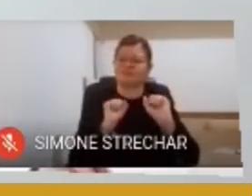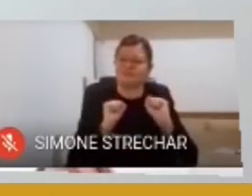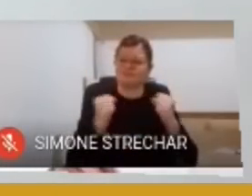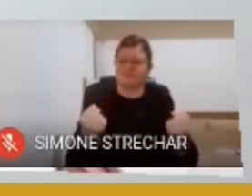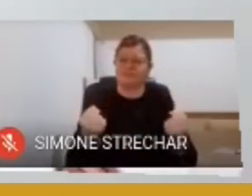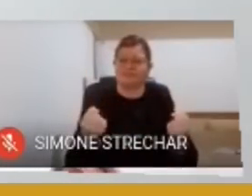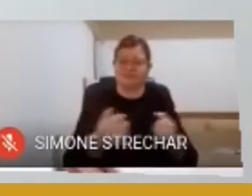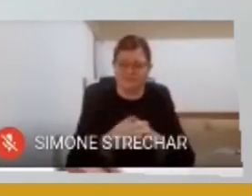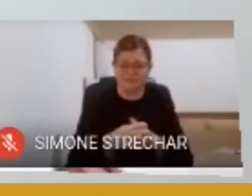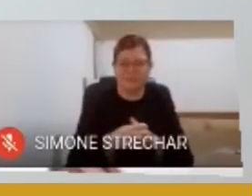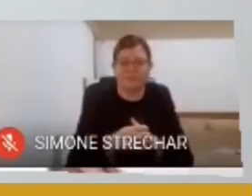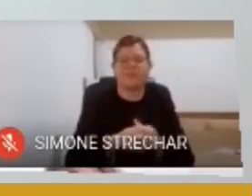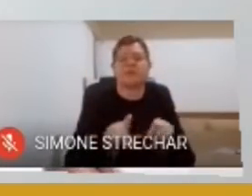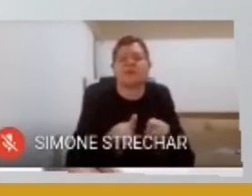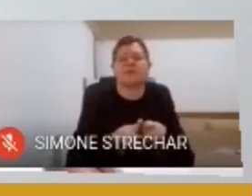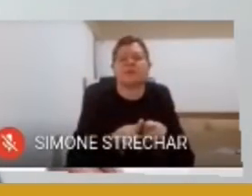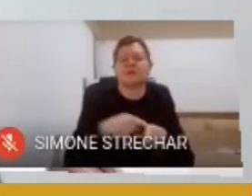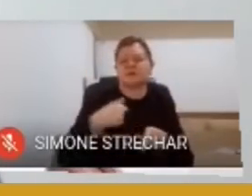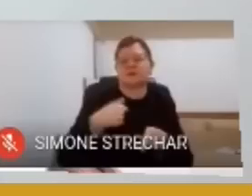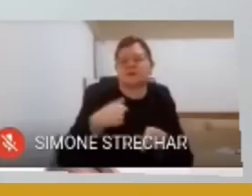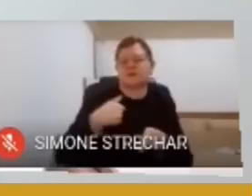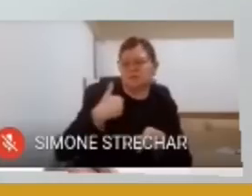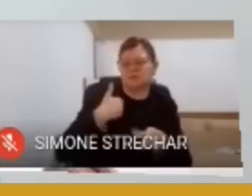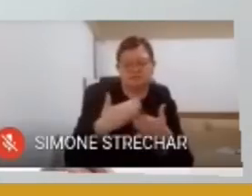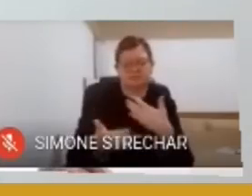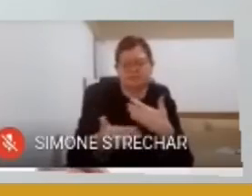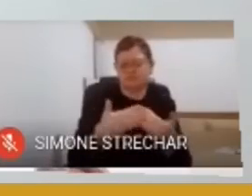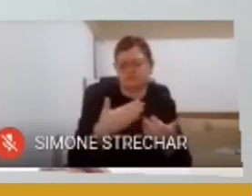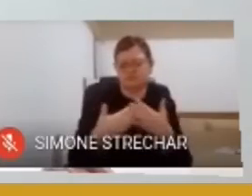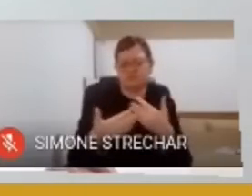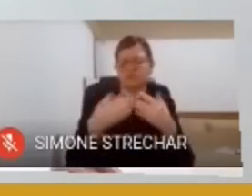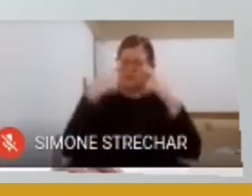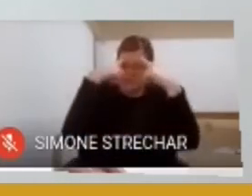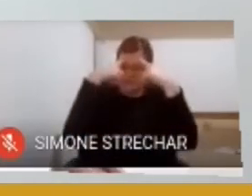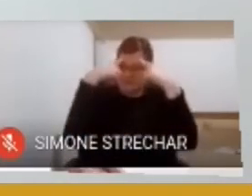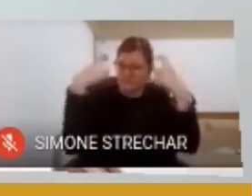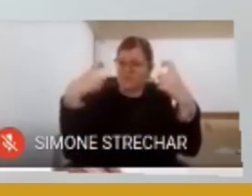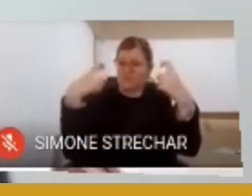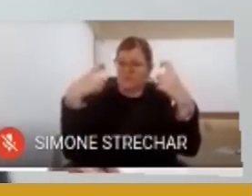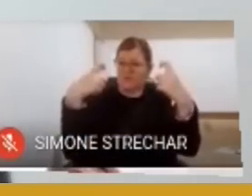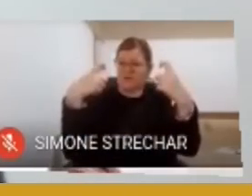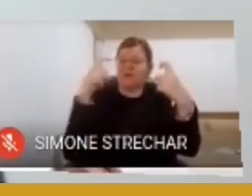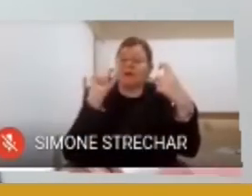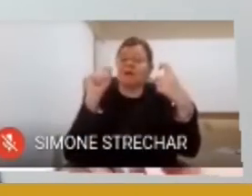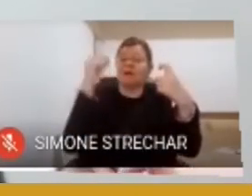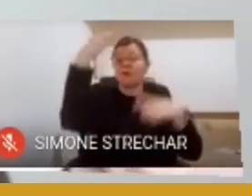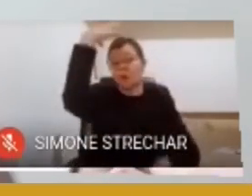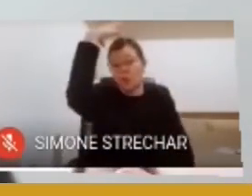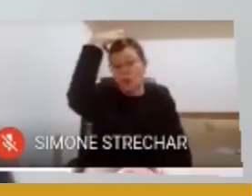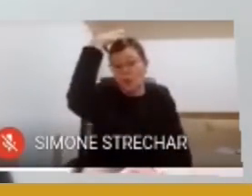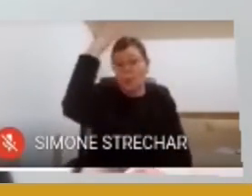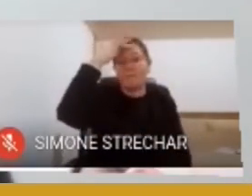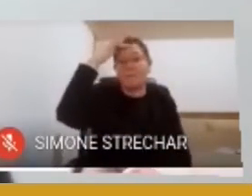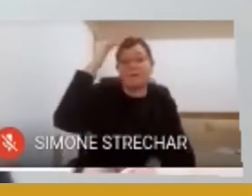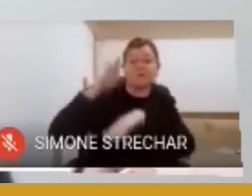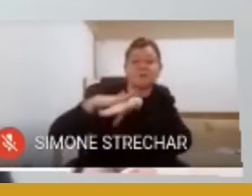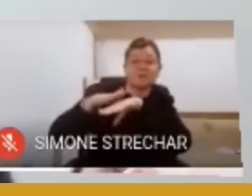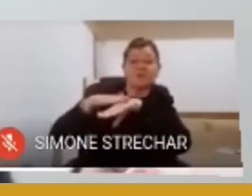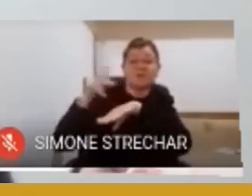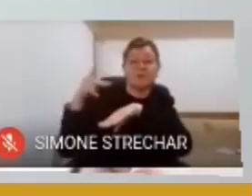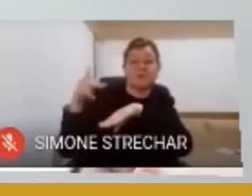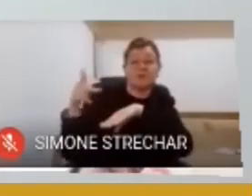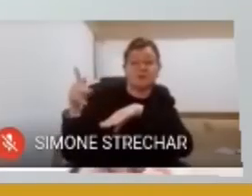o nosso foco? O bom desenvolvimento das crianças e adolescentes, principalmente os menores e as menores que não